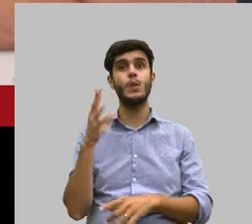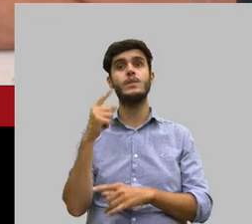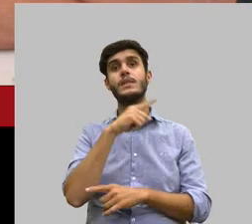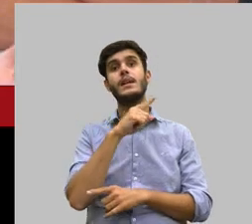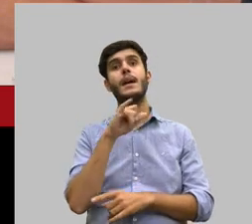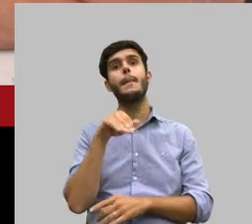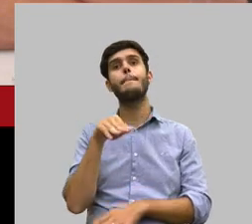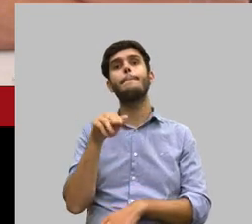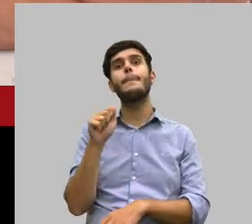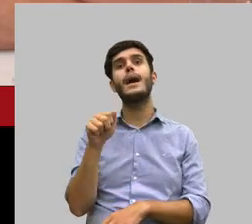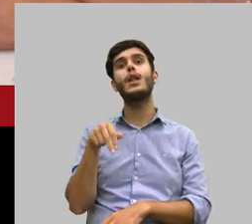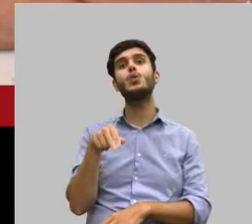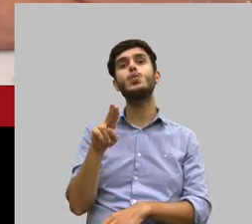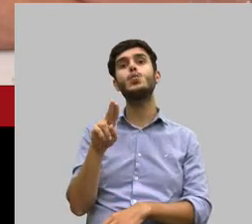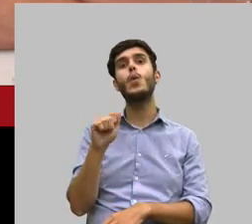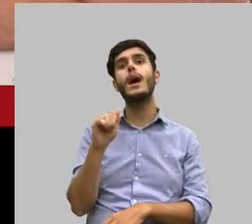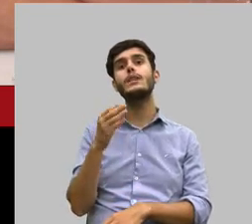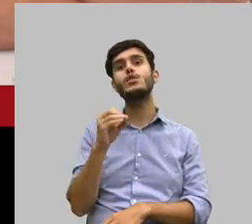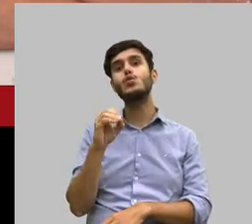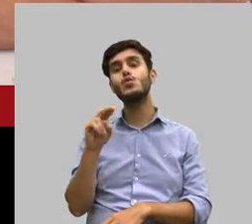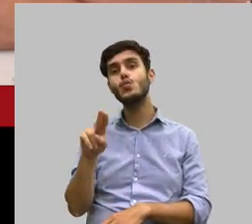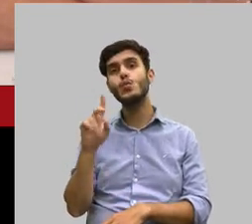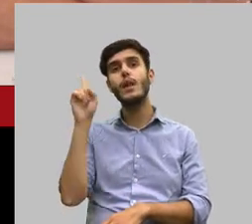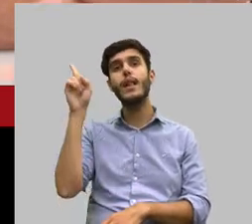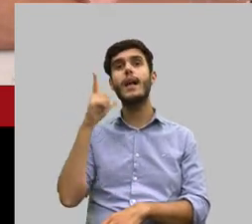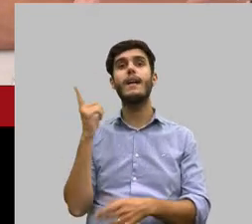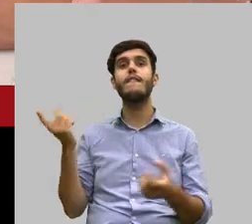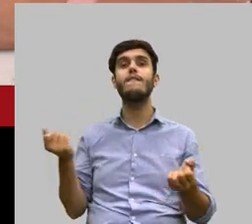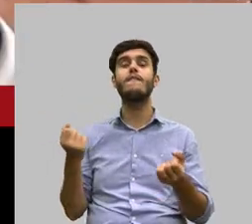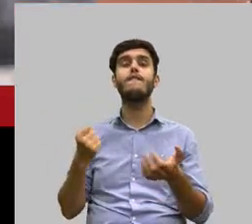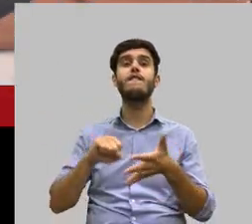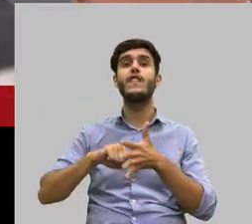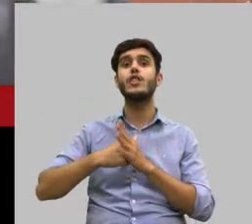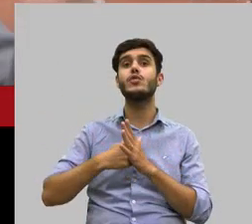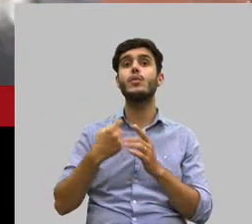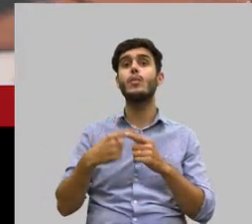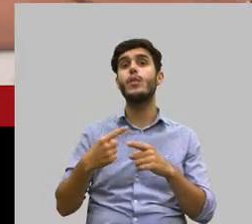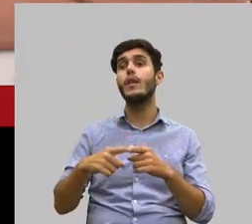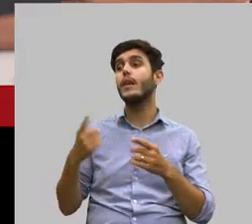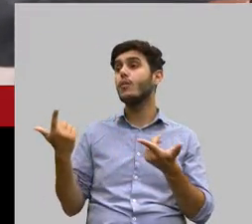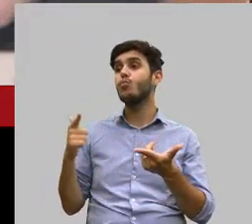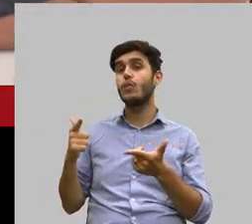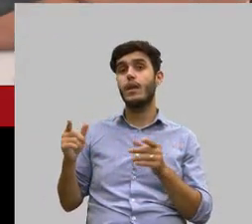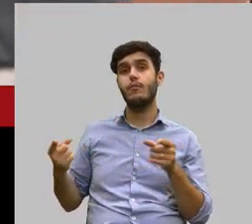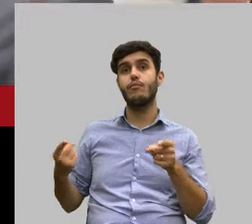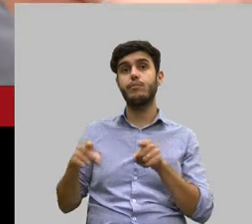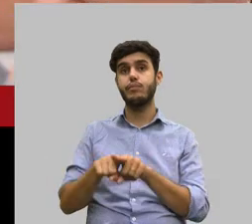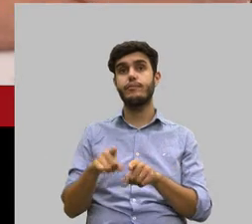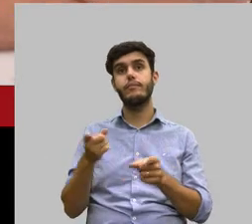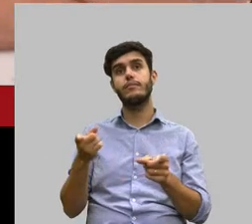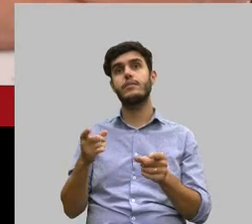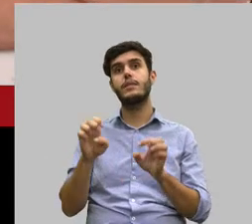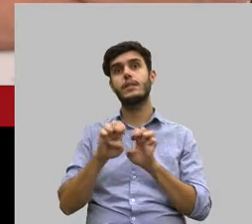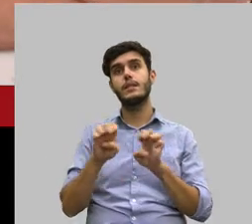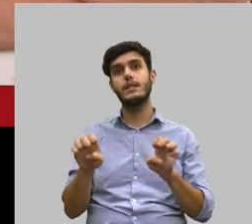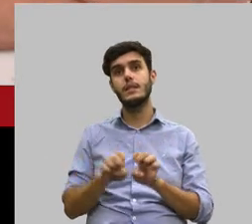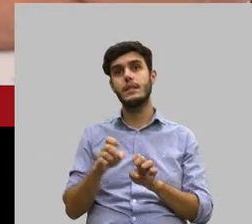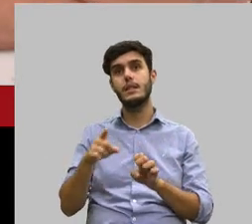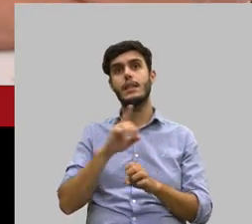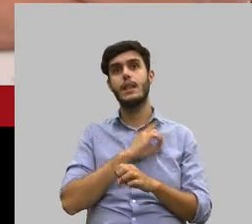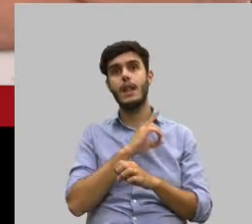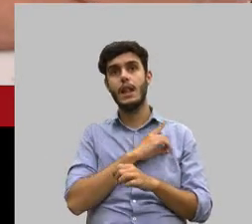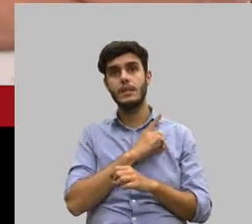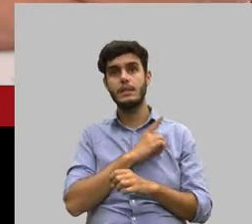onde fechou por falta de convênio e deixou toda a estrutura de uma delegacia